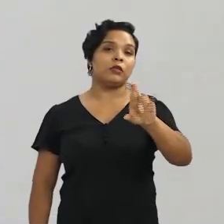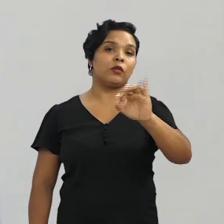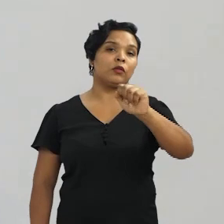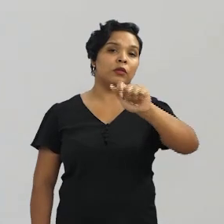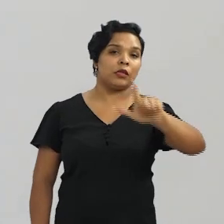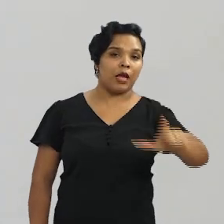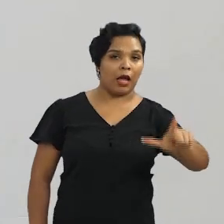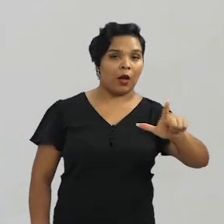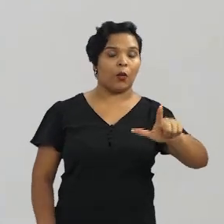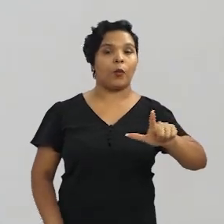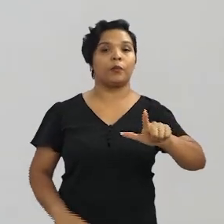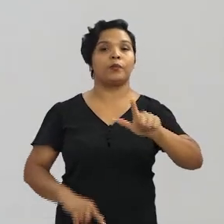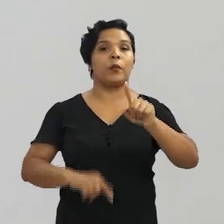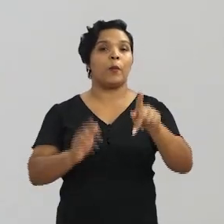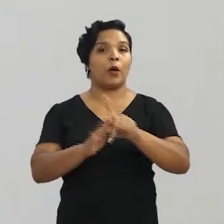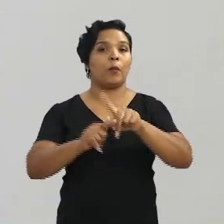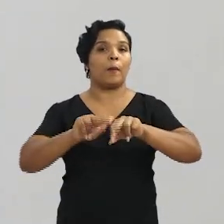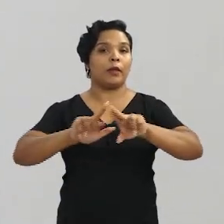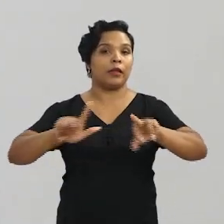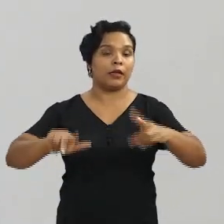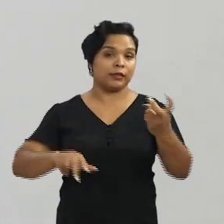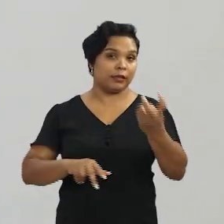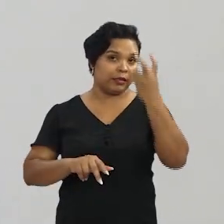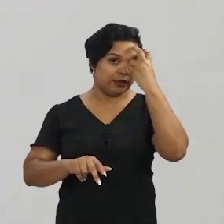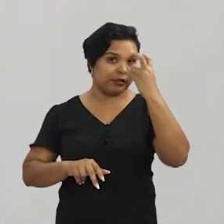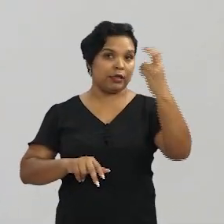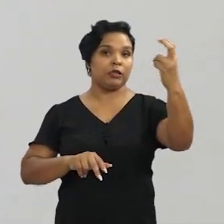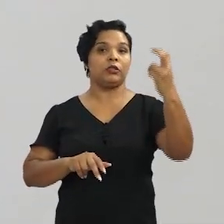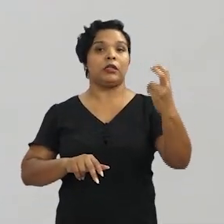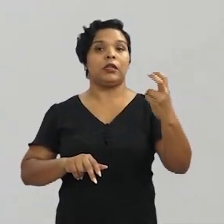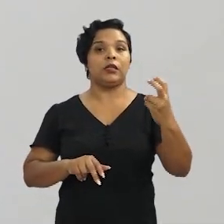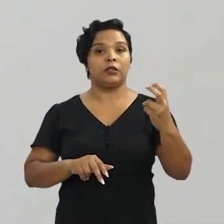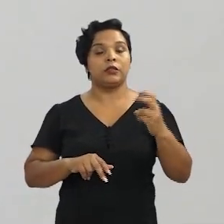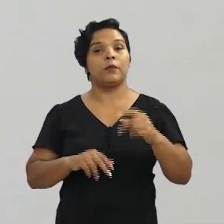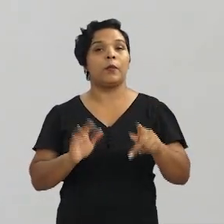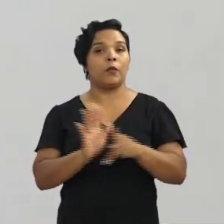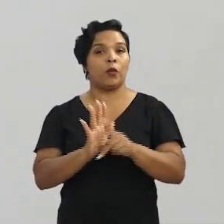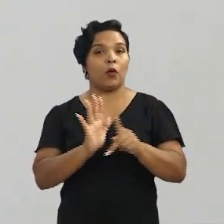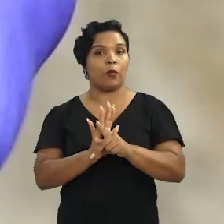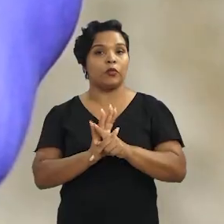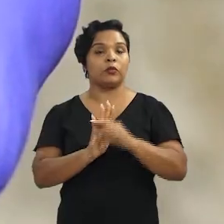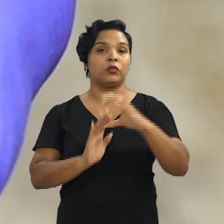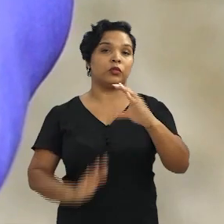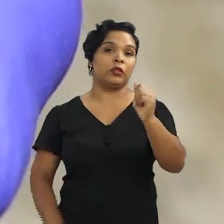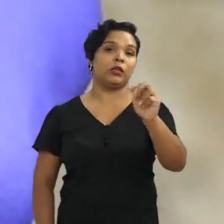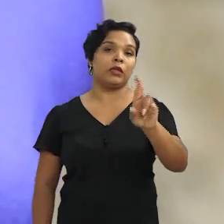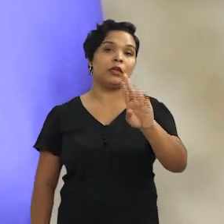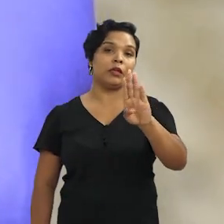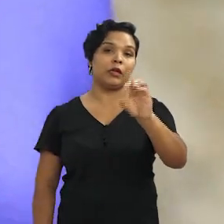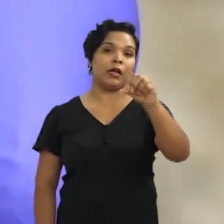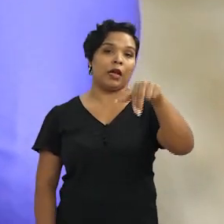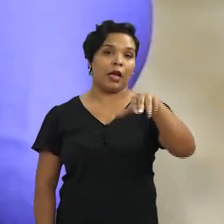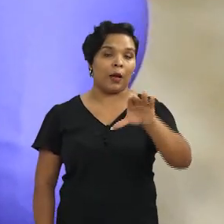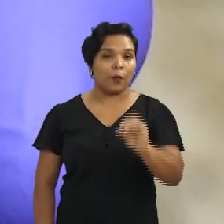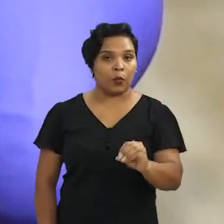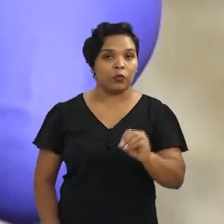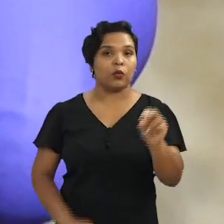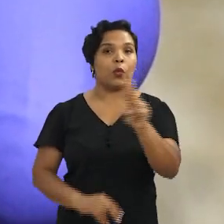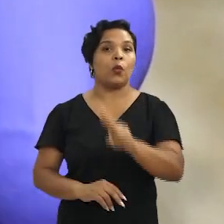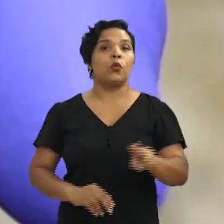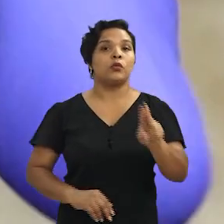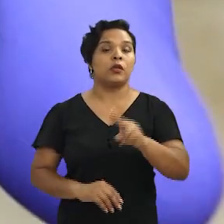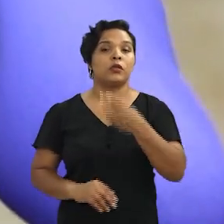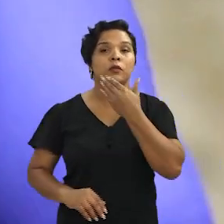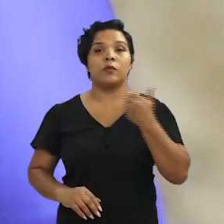é focado no desenvolvimento de materiais inteligentes, especificamente de compostos cimentícios com nanotubos de carbono. Isso porque os nanotubos têm